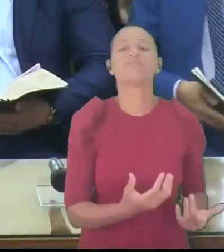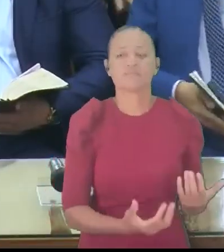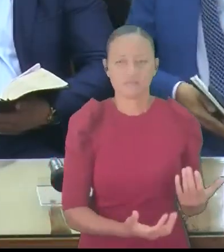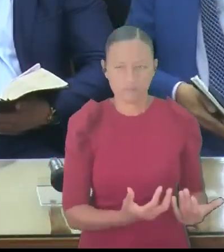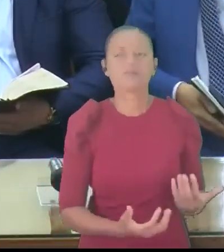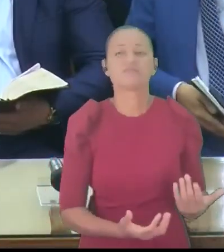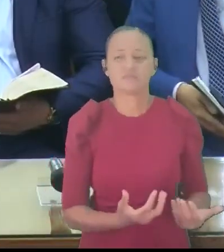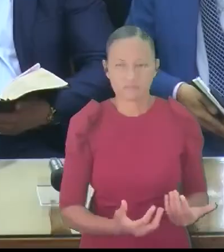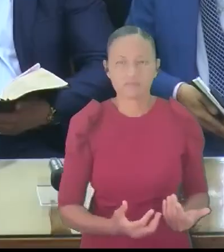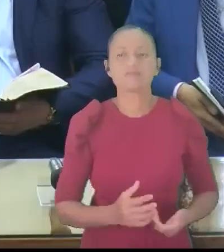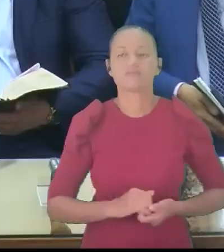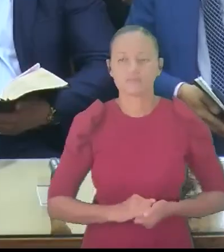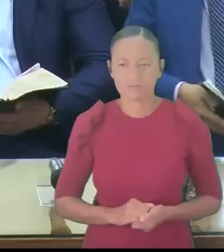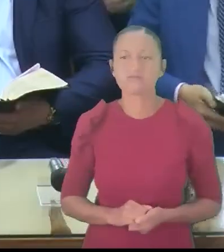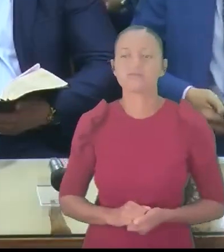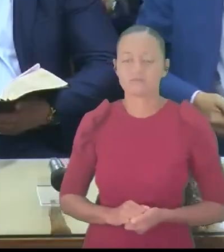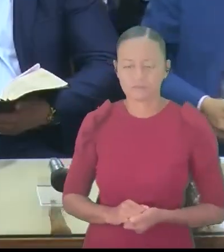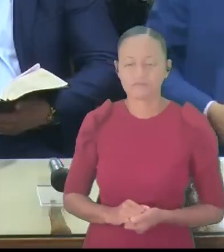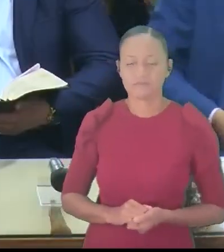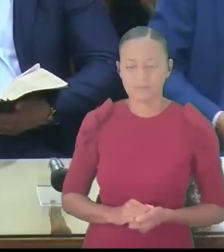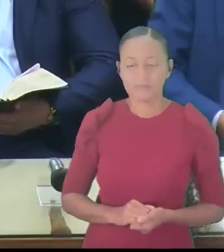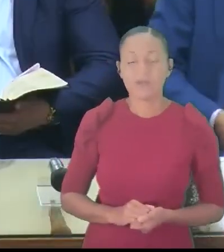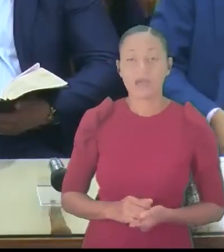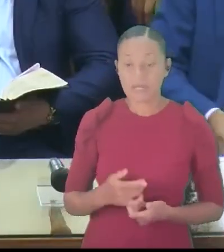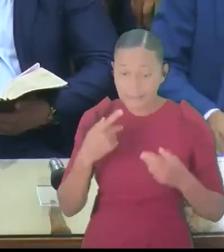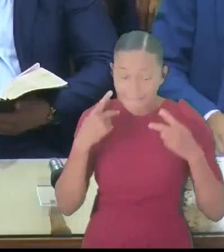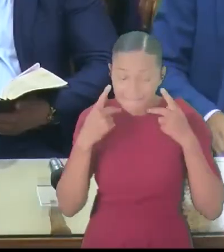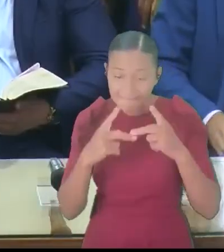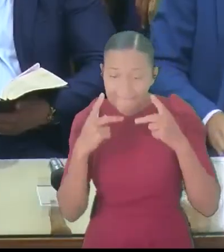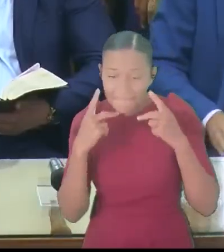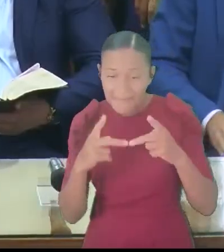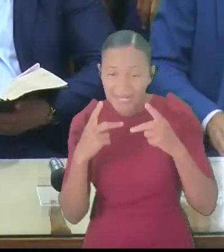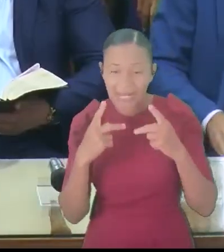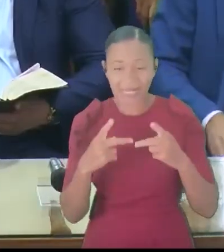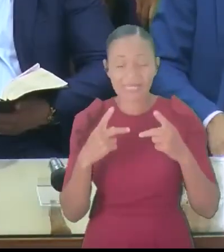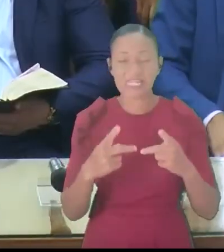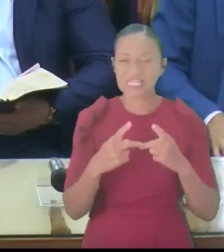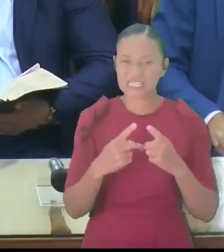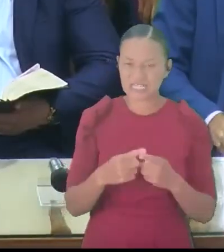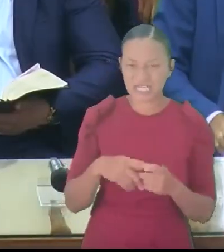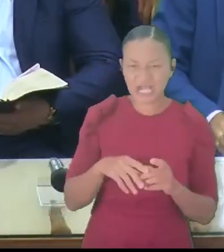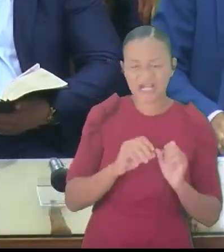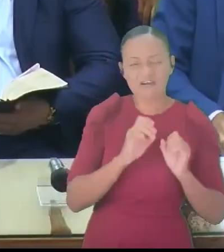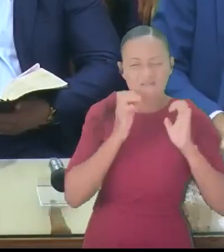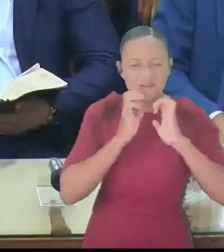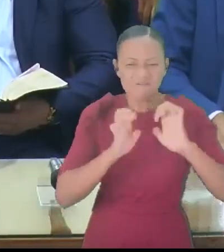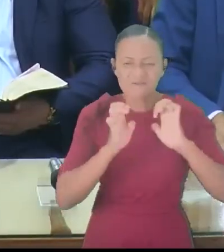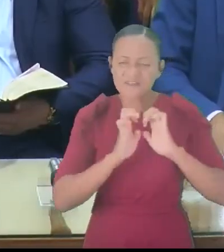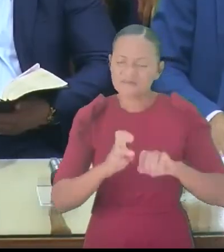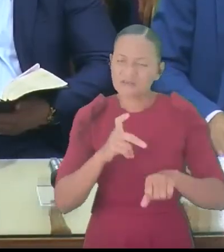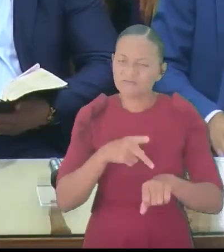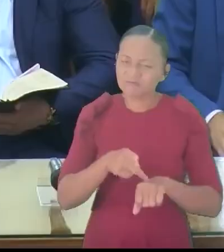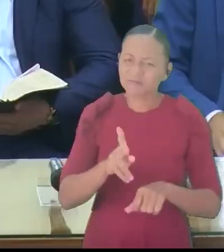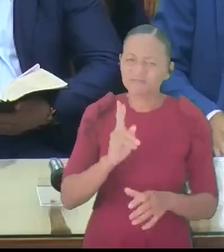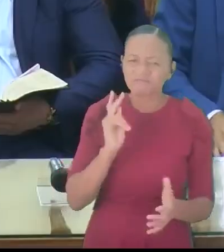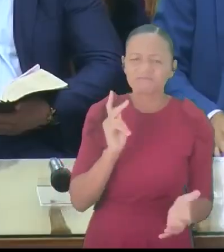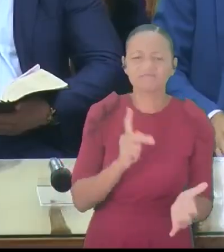Quem pregar o evangelho puro, se prepare para receber a reação do inferno, irmão.